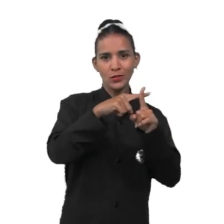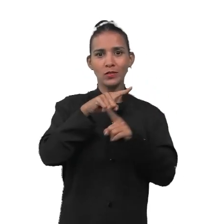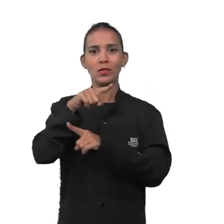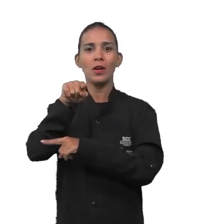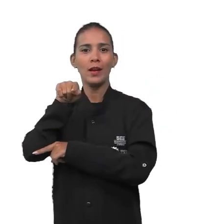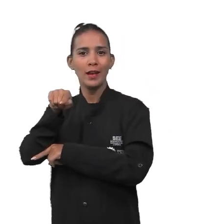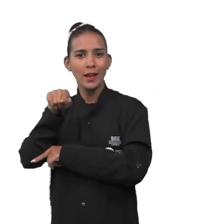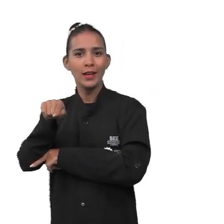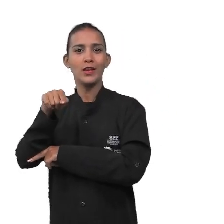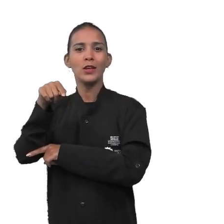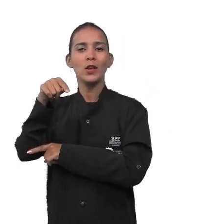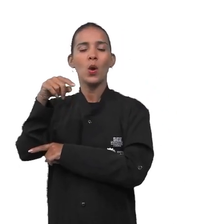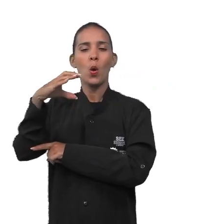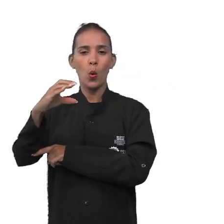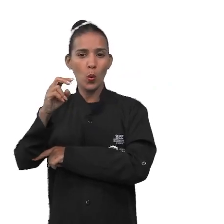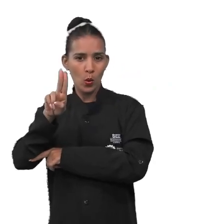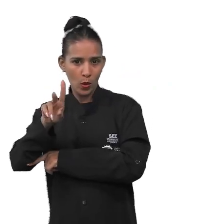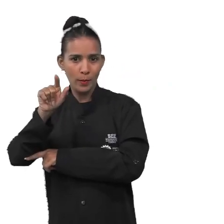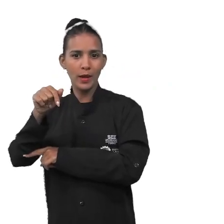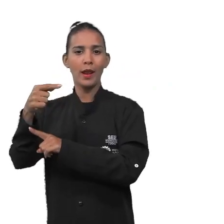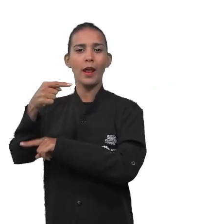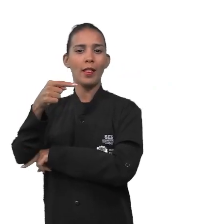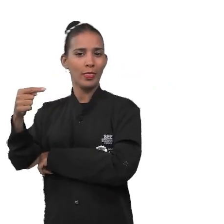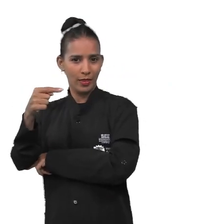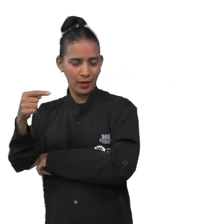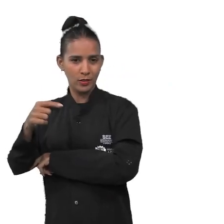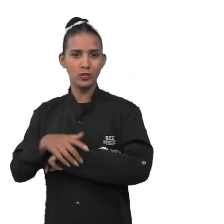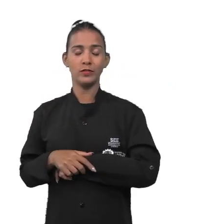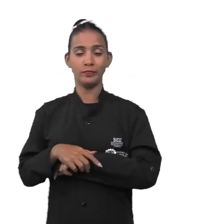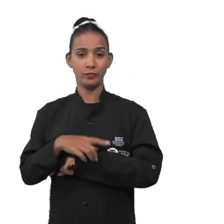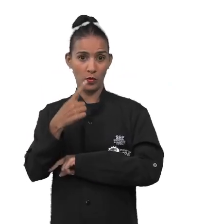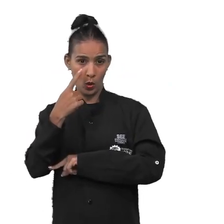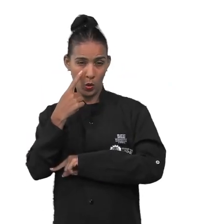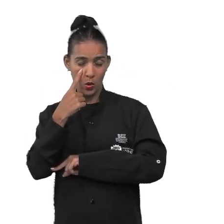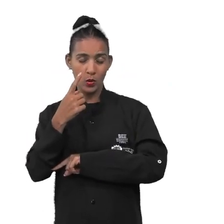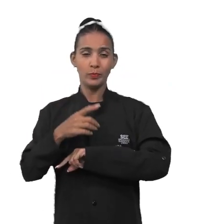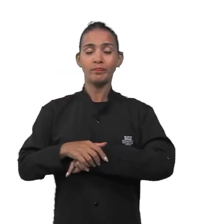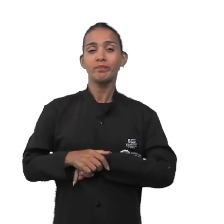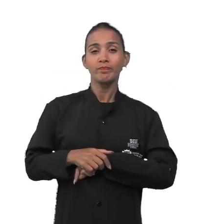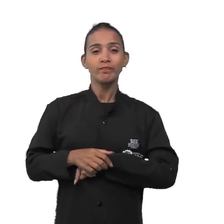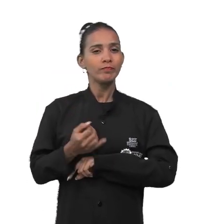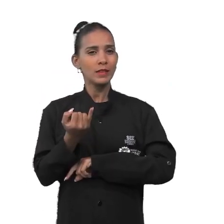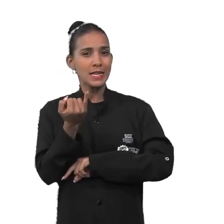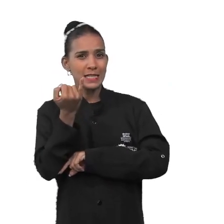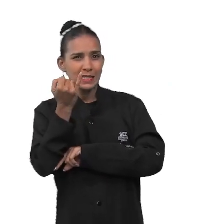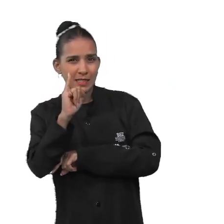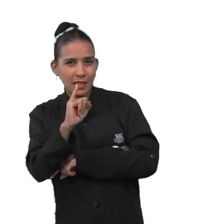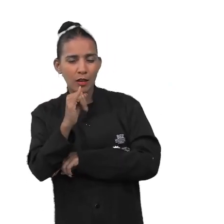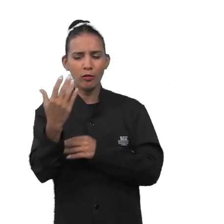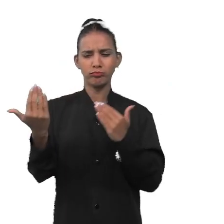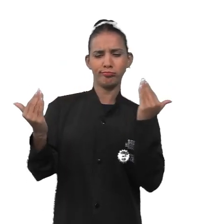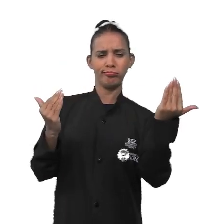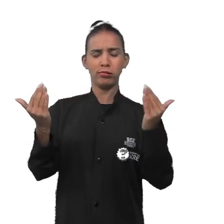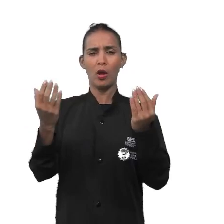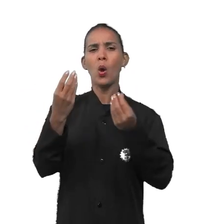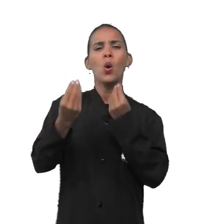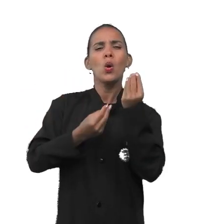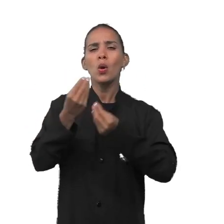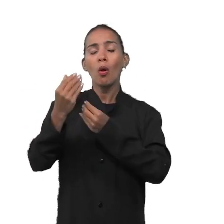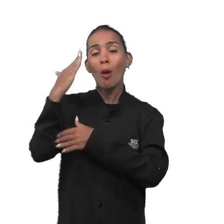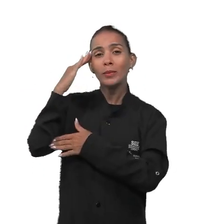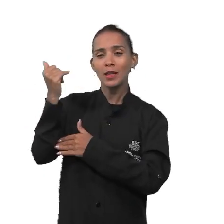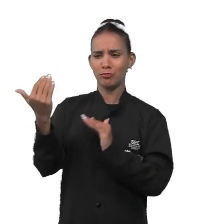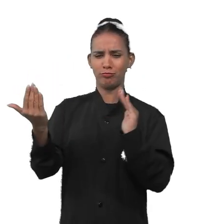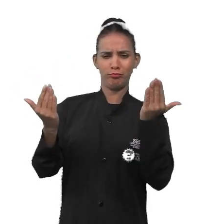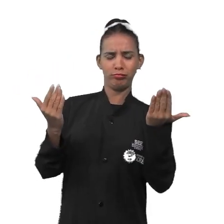seguir em nossas aulas aqui. Para determinar mais ou menos quem é cátodo e quem é ânodo, a gente precisa lembrar do seguinte,